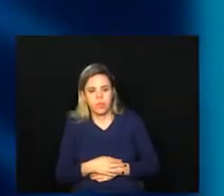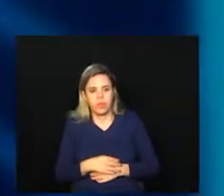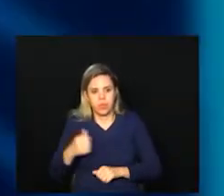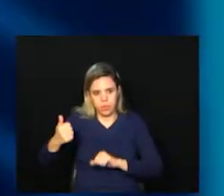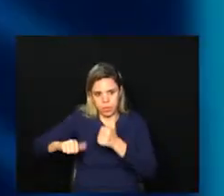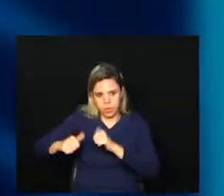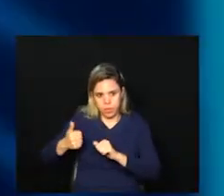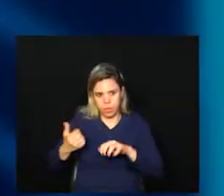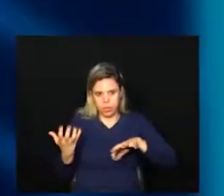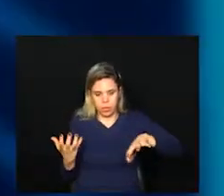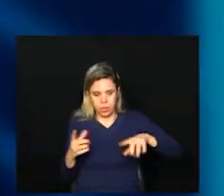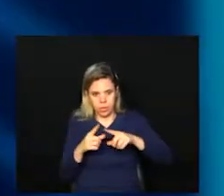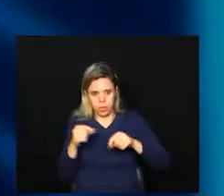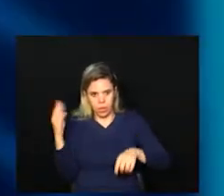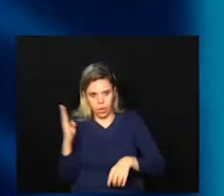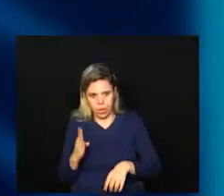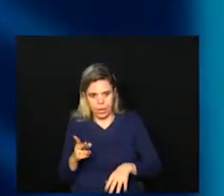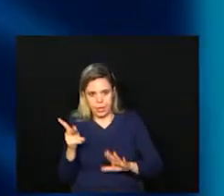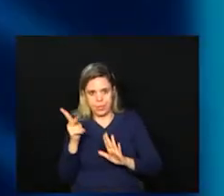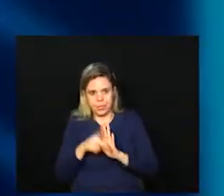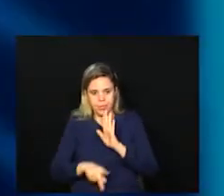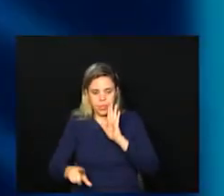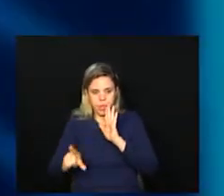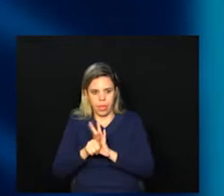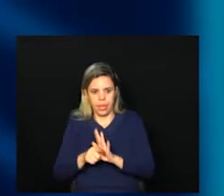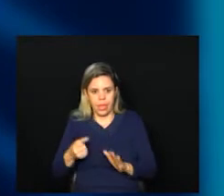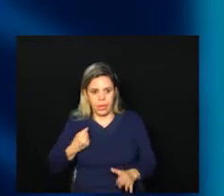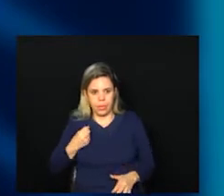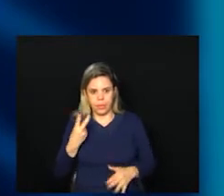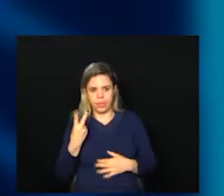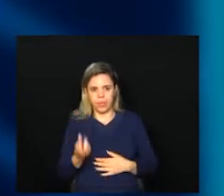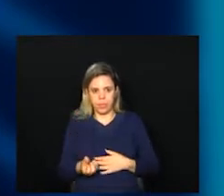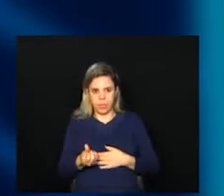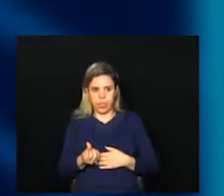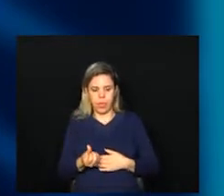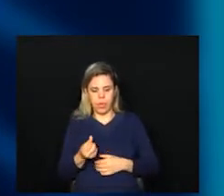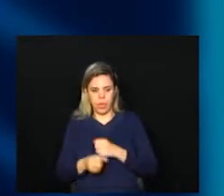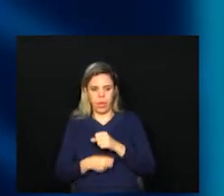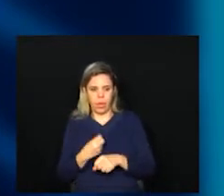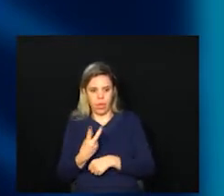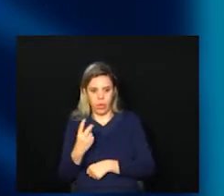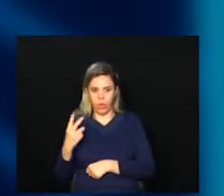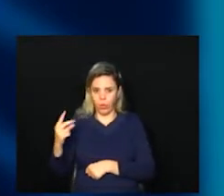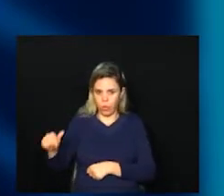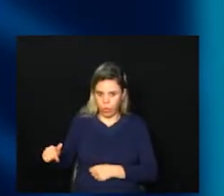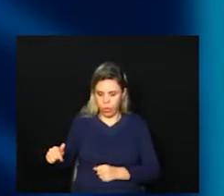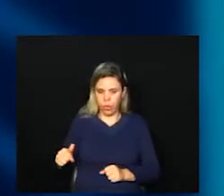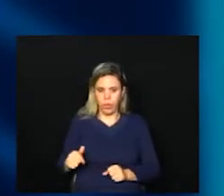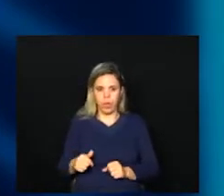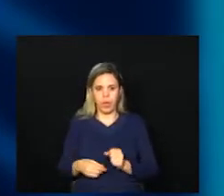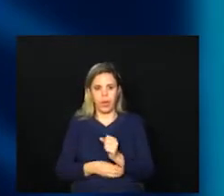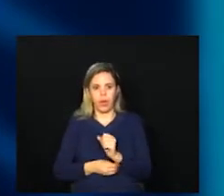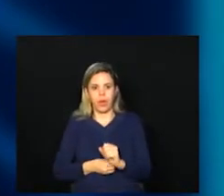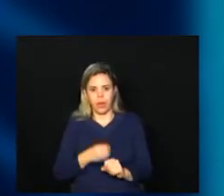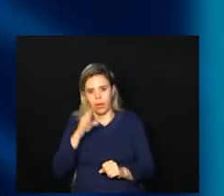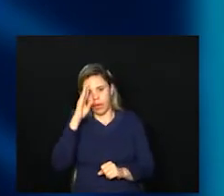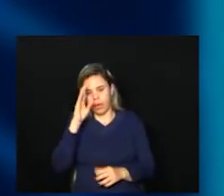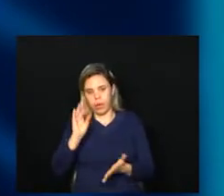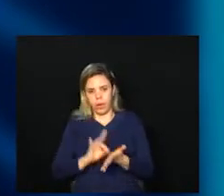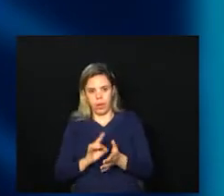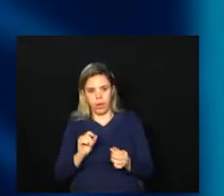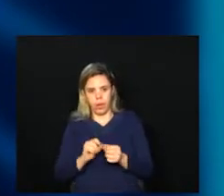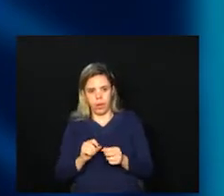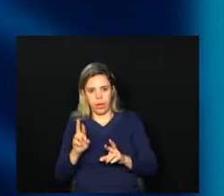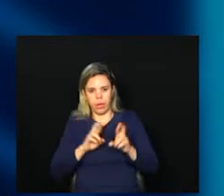Tramita no Congresso Nacional o projeto de lei número 26 de 2017, que busca priorizar a realização